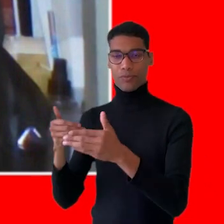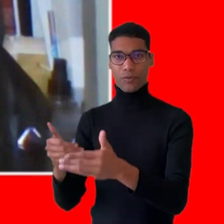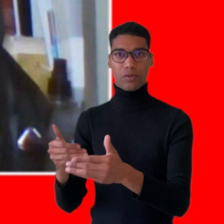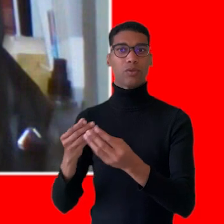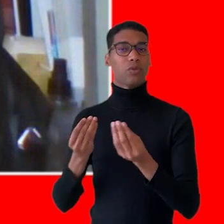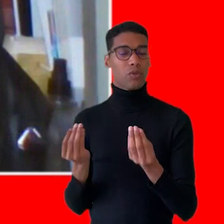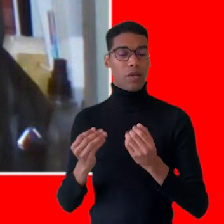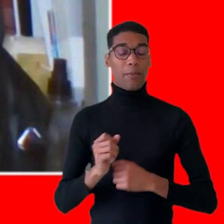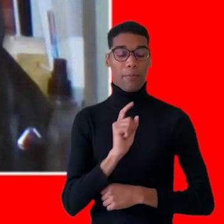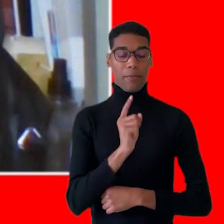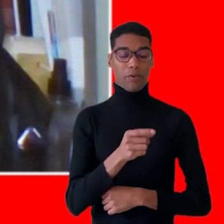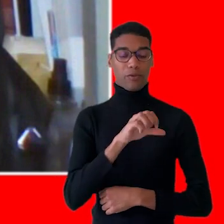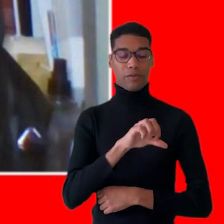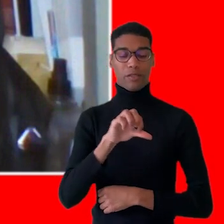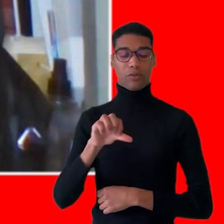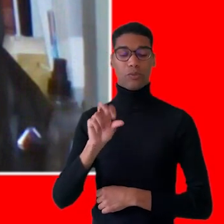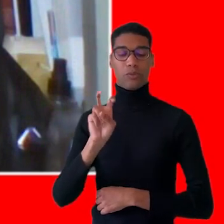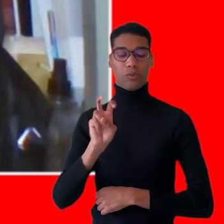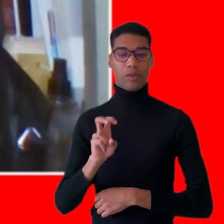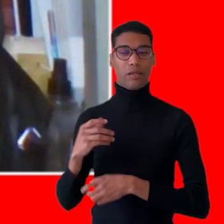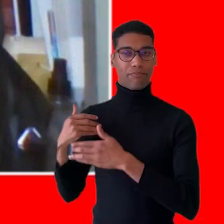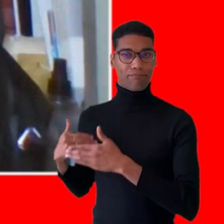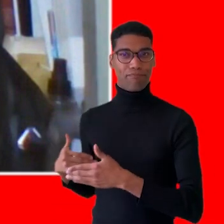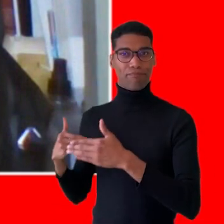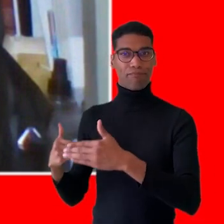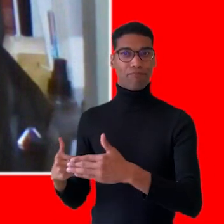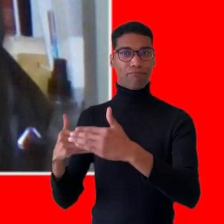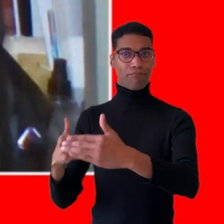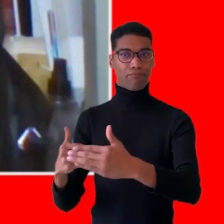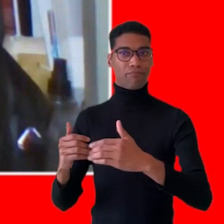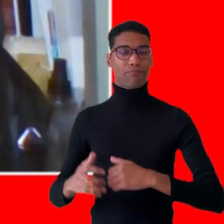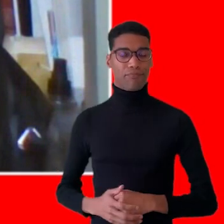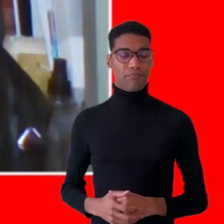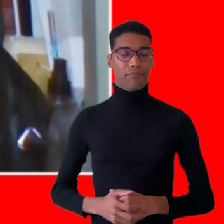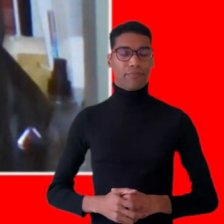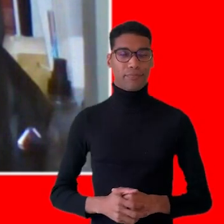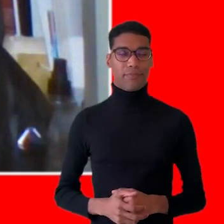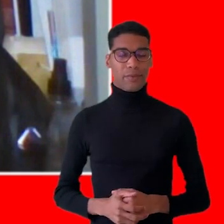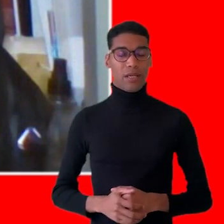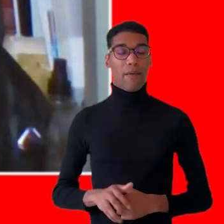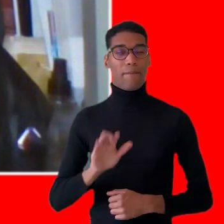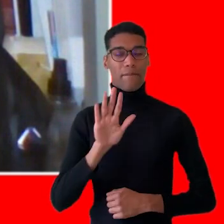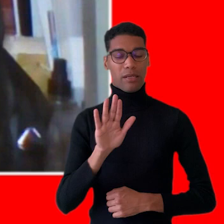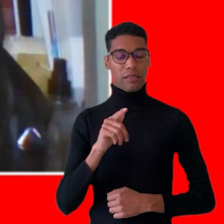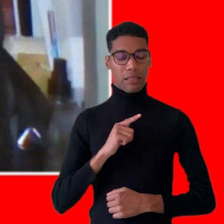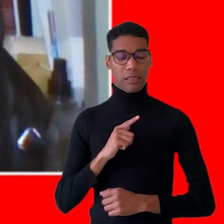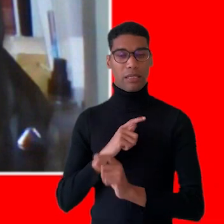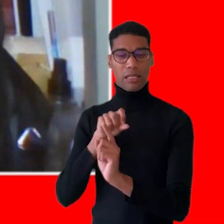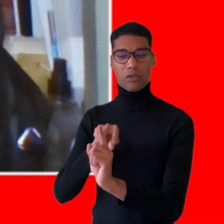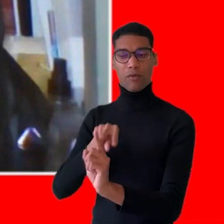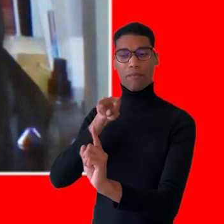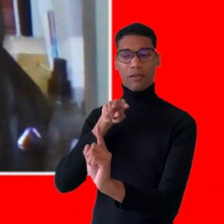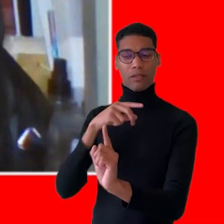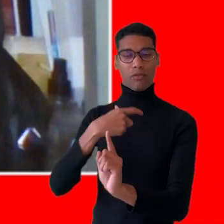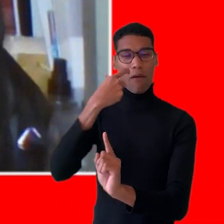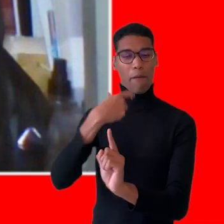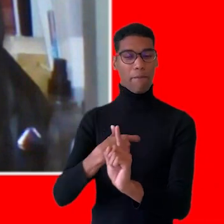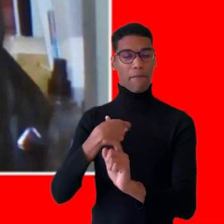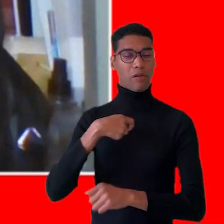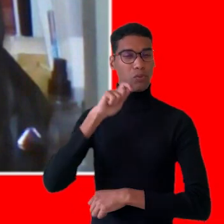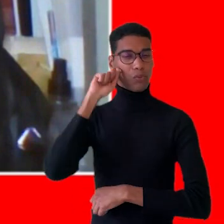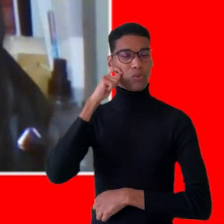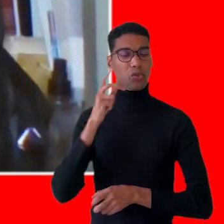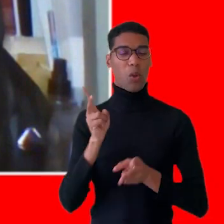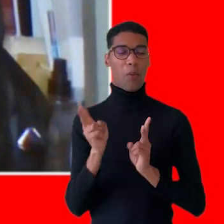seria 1995. São três tempos de uma percepção negra